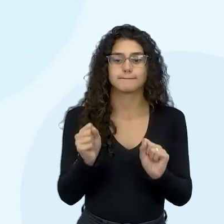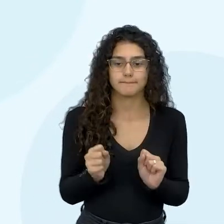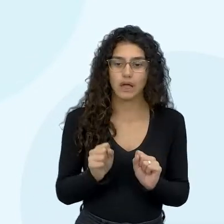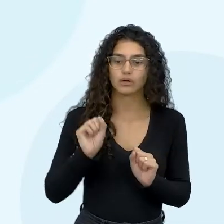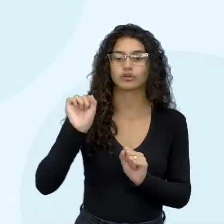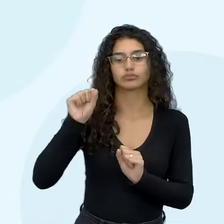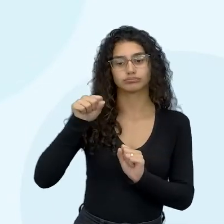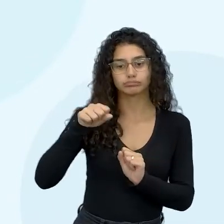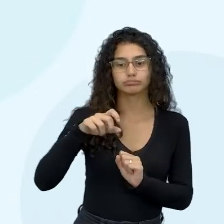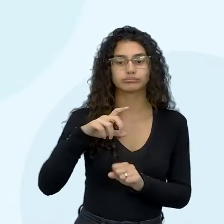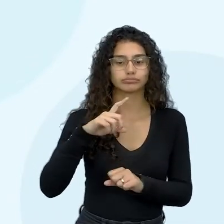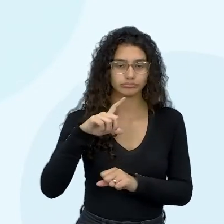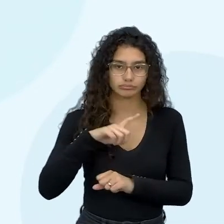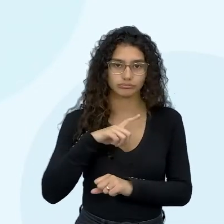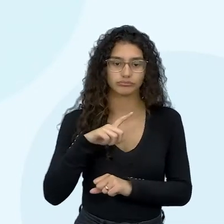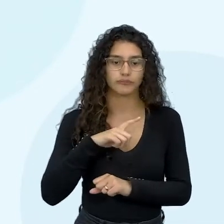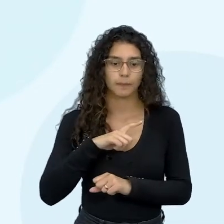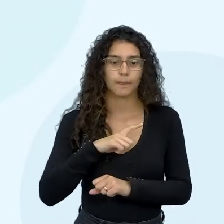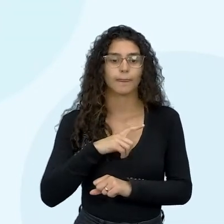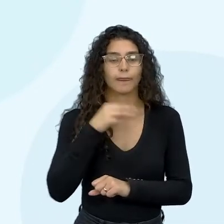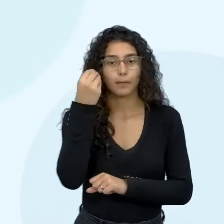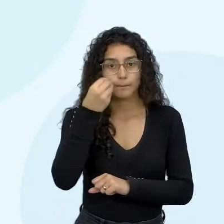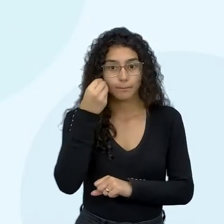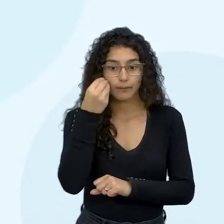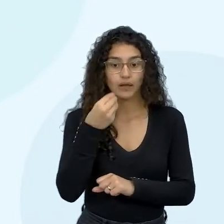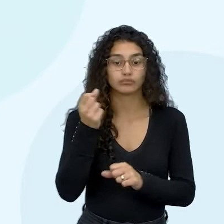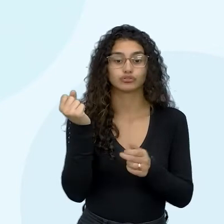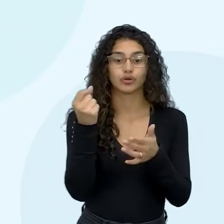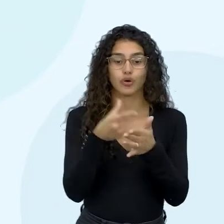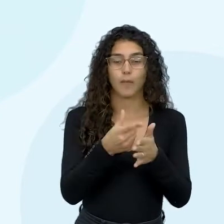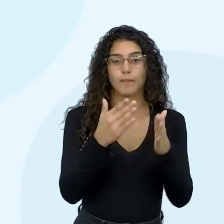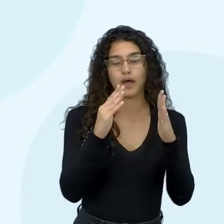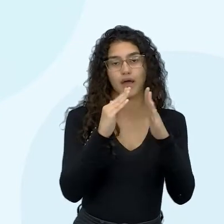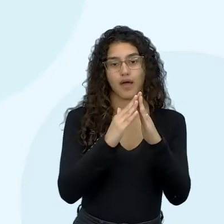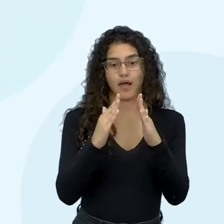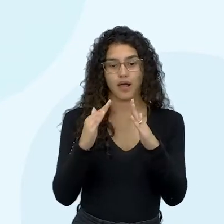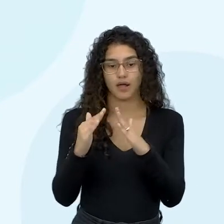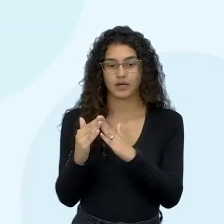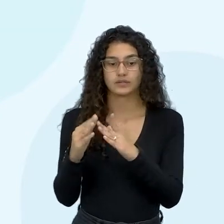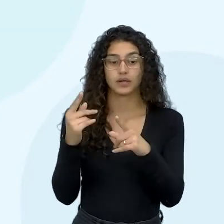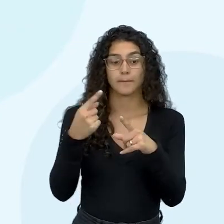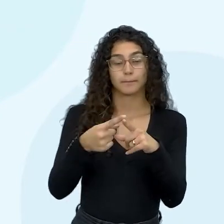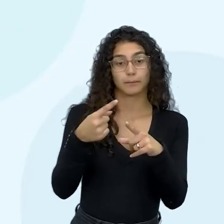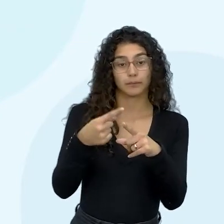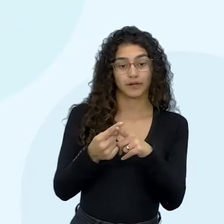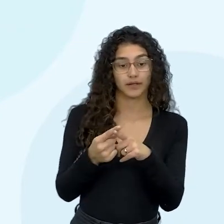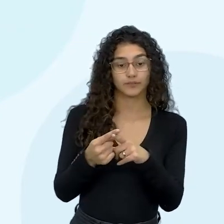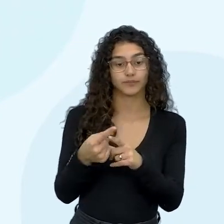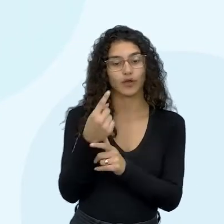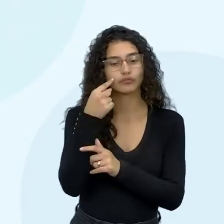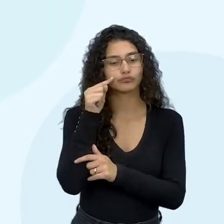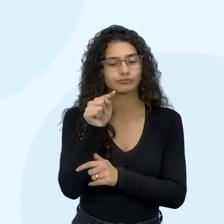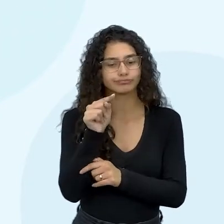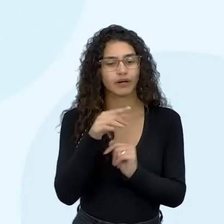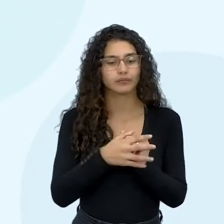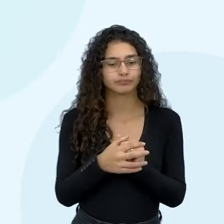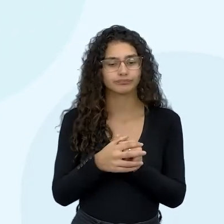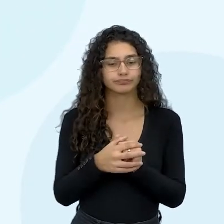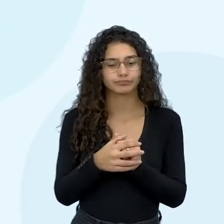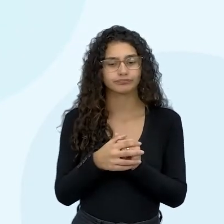sim ter oportunidade de comprar essa casa, porque eu fui verificar